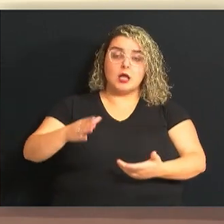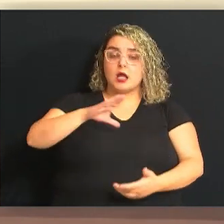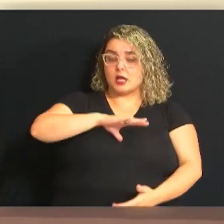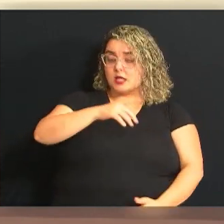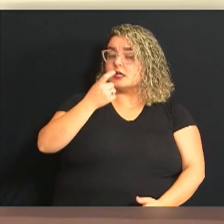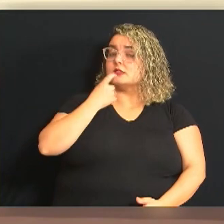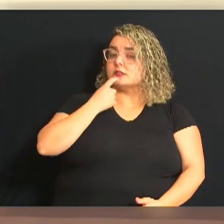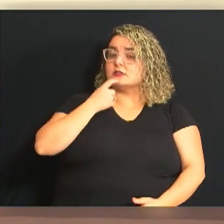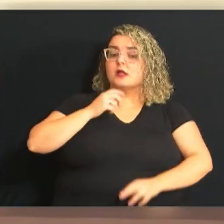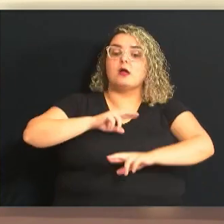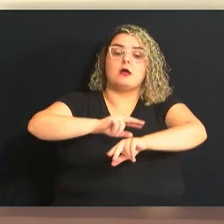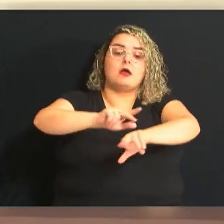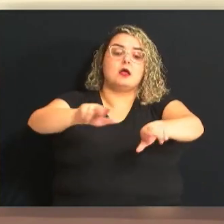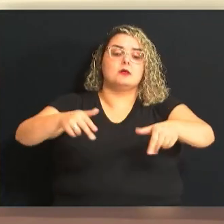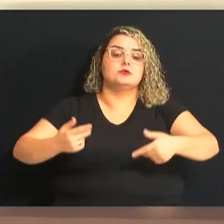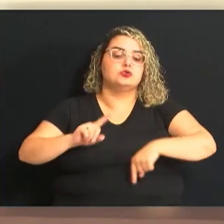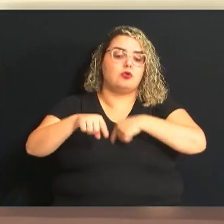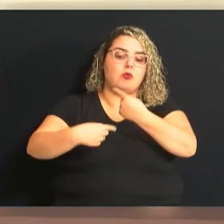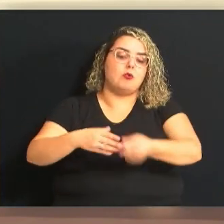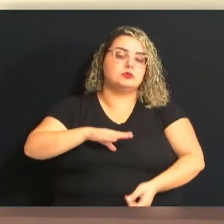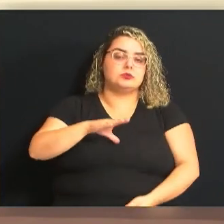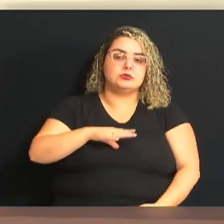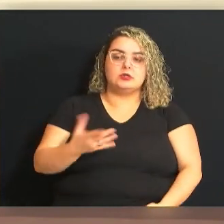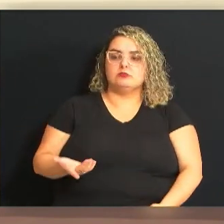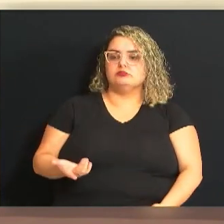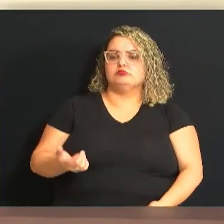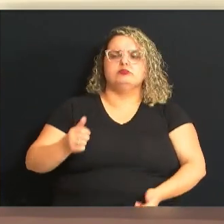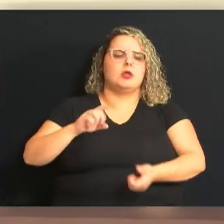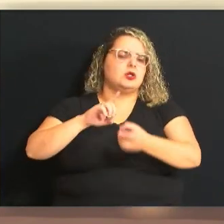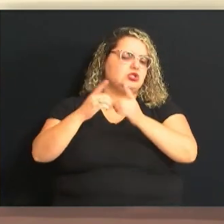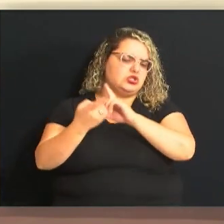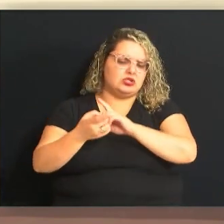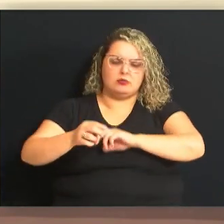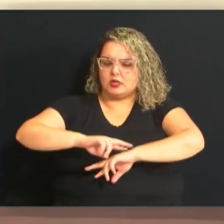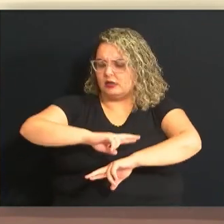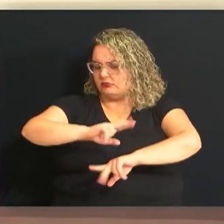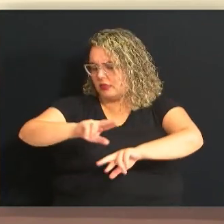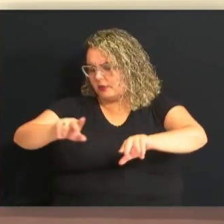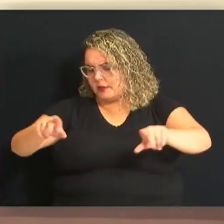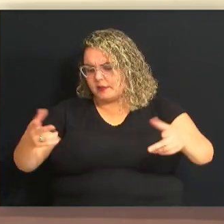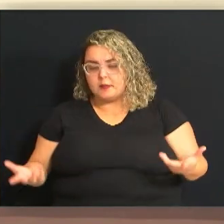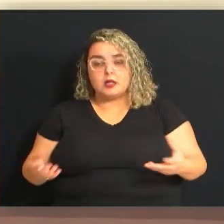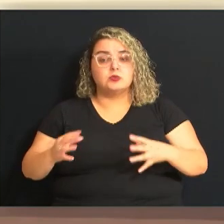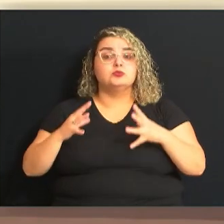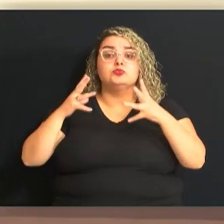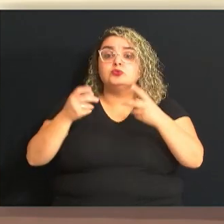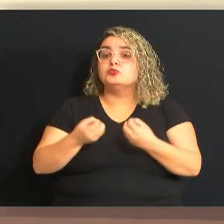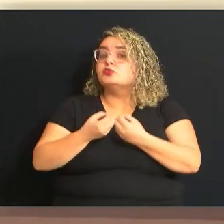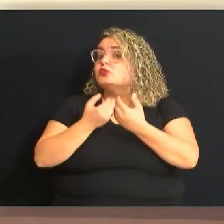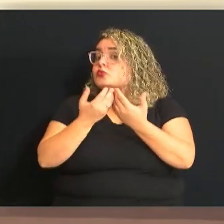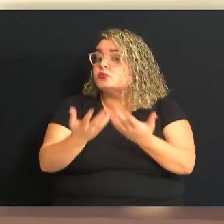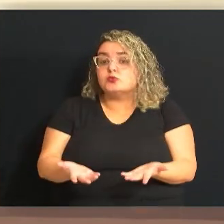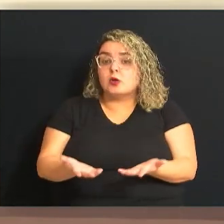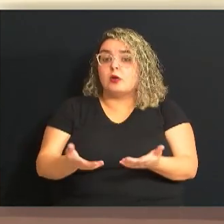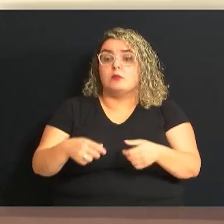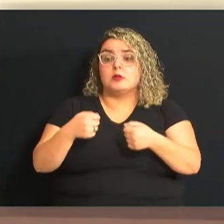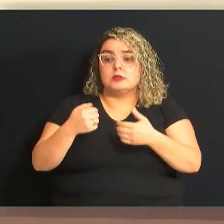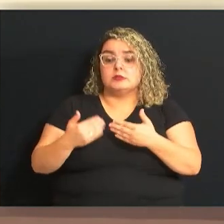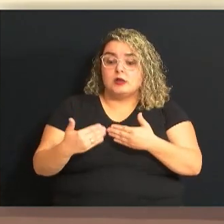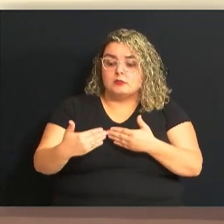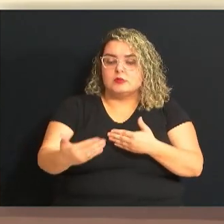tentar iniciar um debate para sanar algumas inseguranças jurídicas que está trazendo,